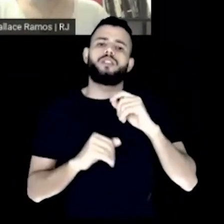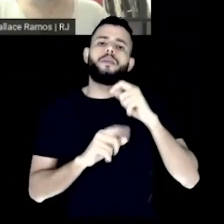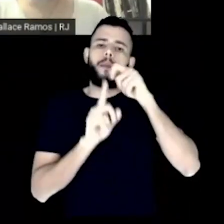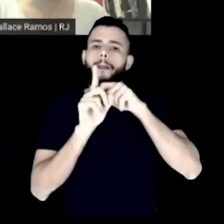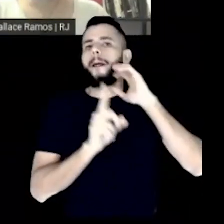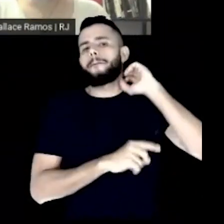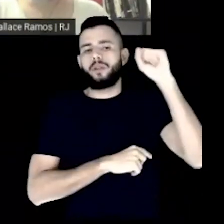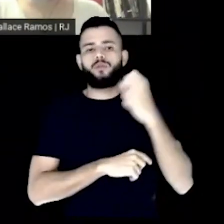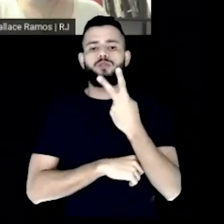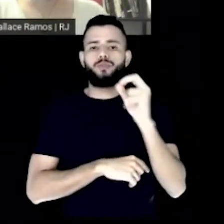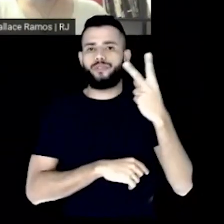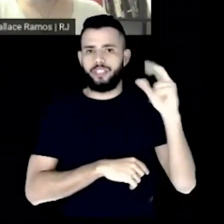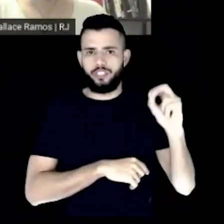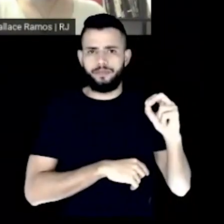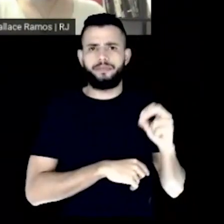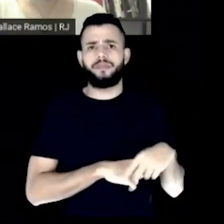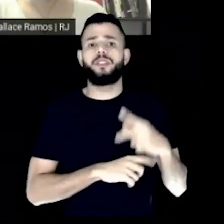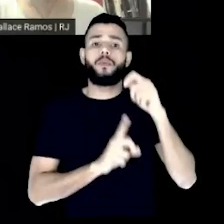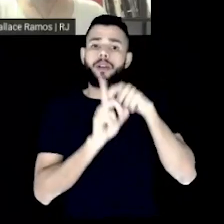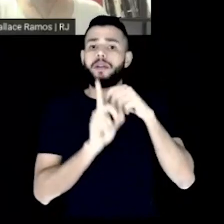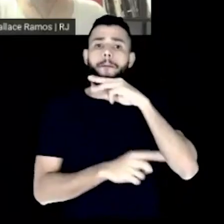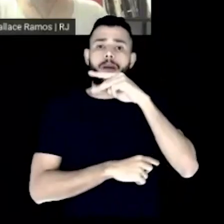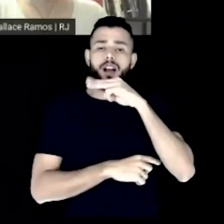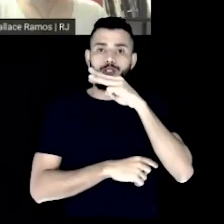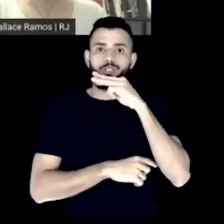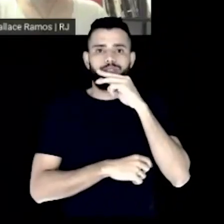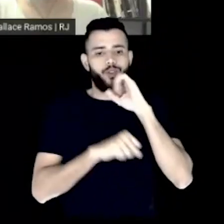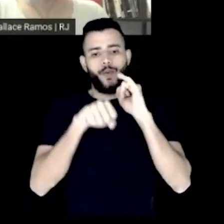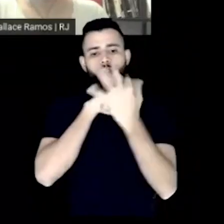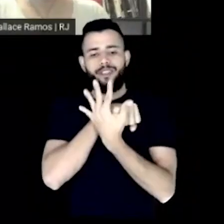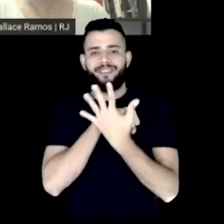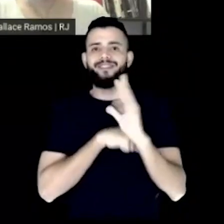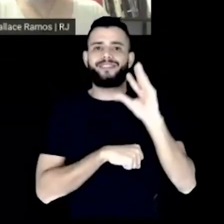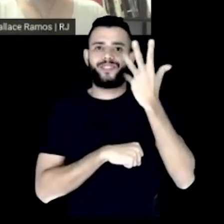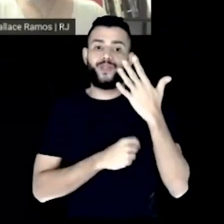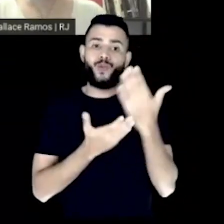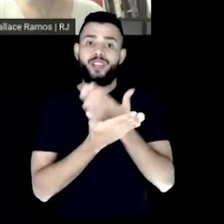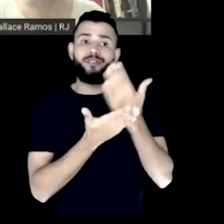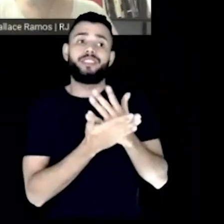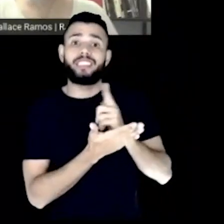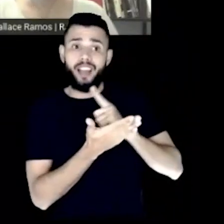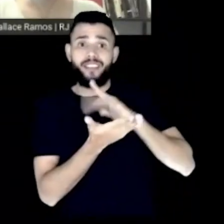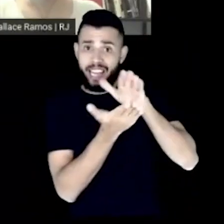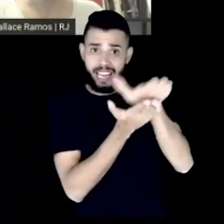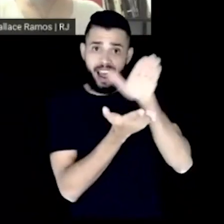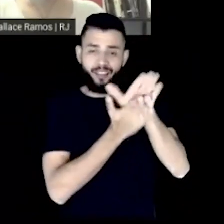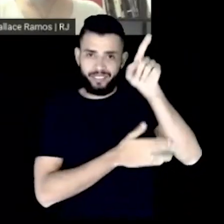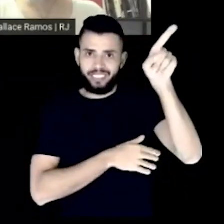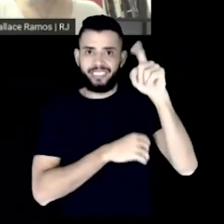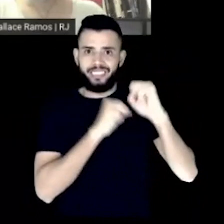em abril de 2020, abril de 2020, abril de 2020. E em março de 2020 chegou o coronavírus. O livro já estava na gráfica,